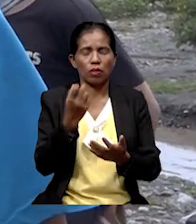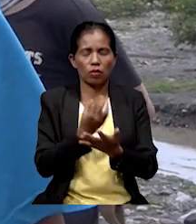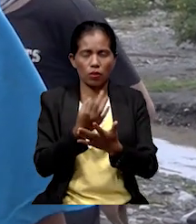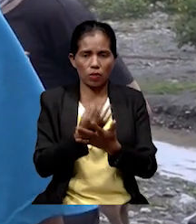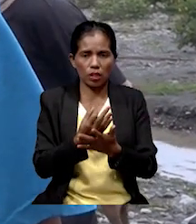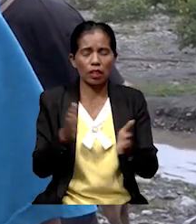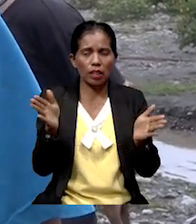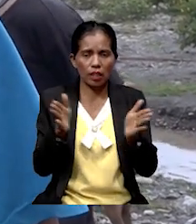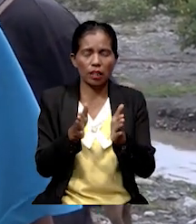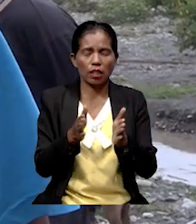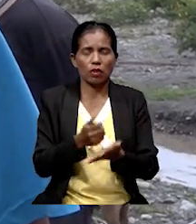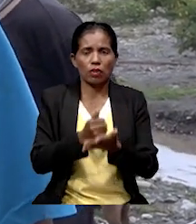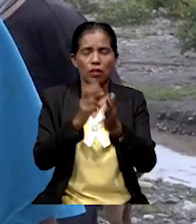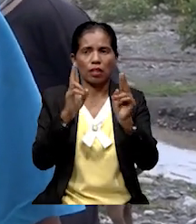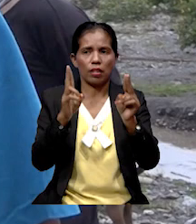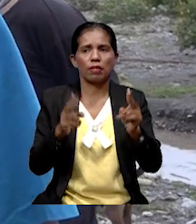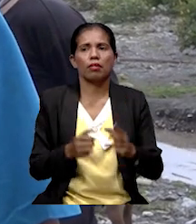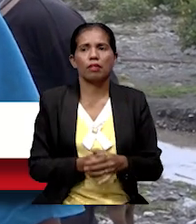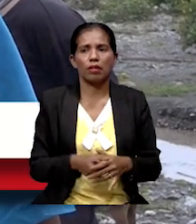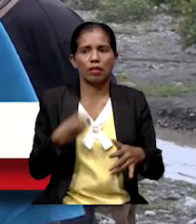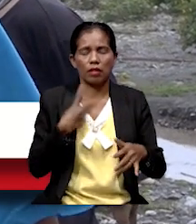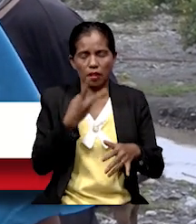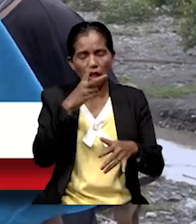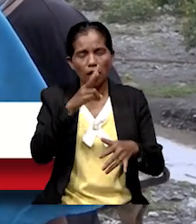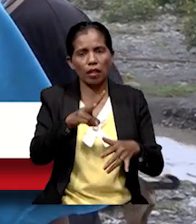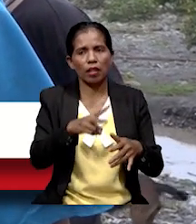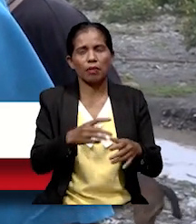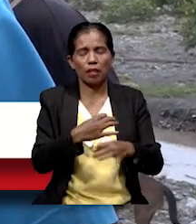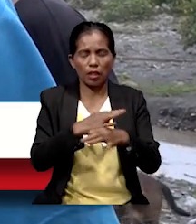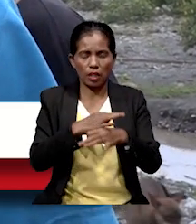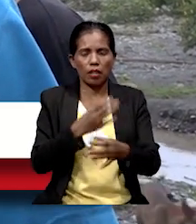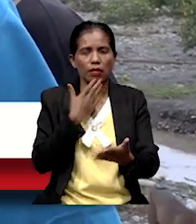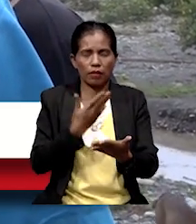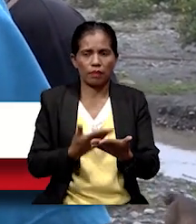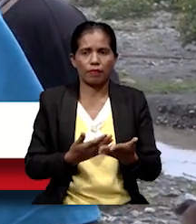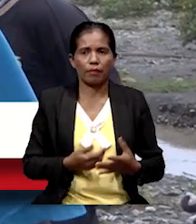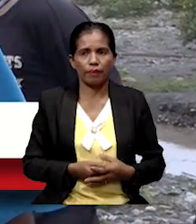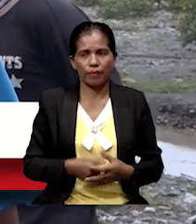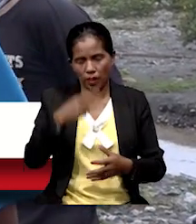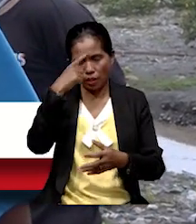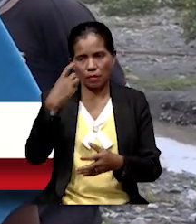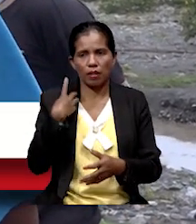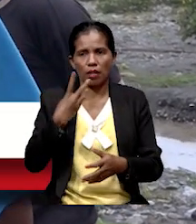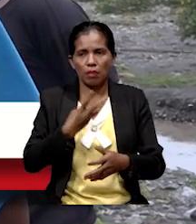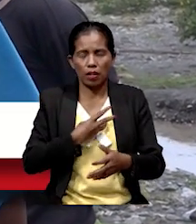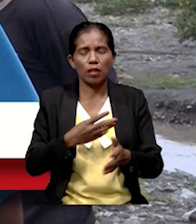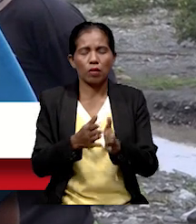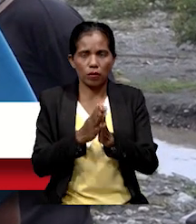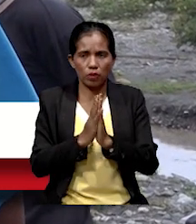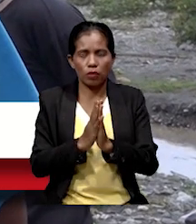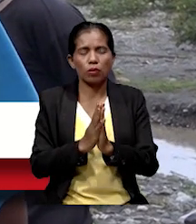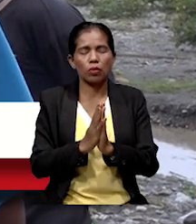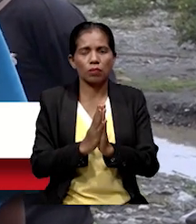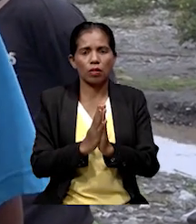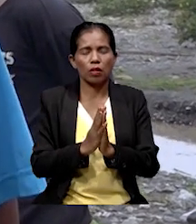lais. Amber sit sa ni tahare kon saida. Bel hadia dia glu ta. Tambi dia ne mam ni amne husu mana ini sebagai governo par